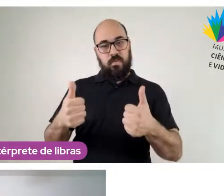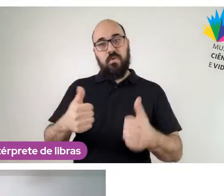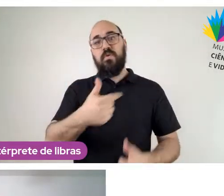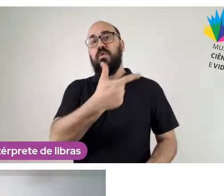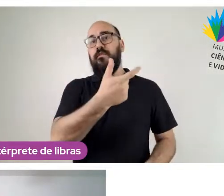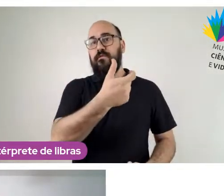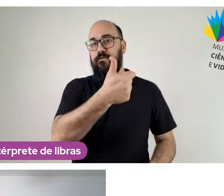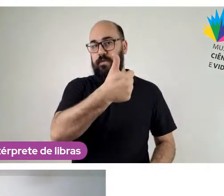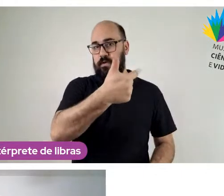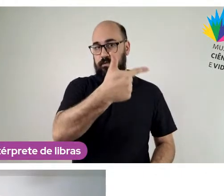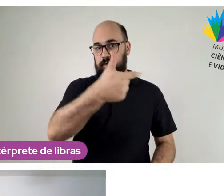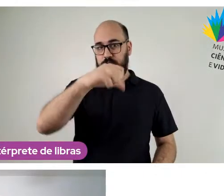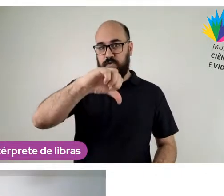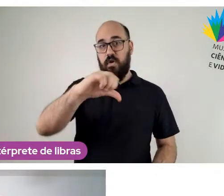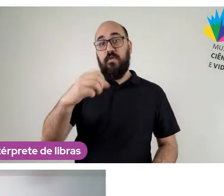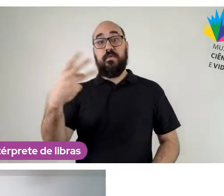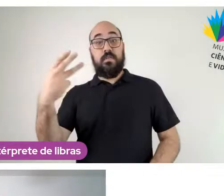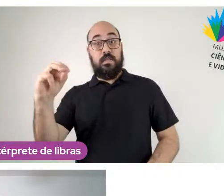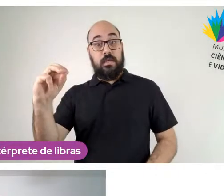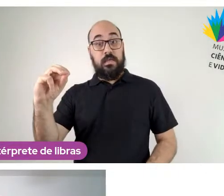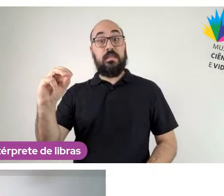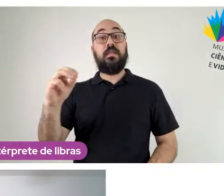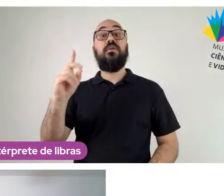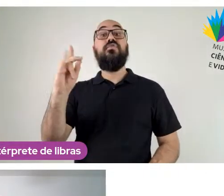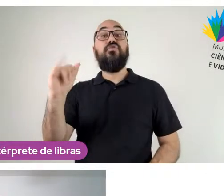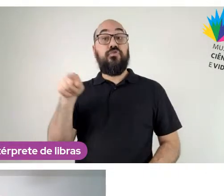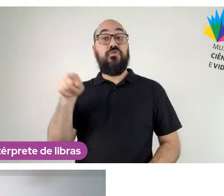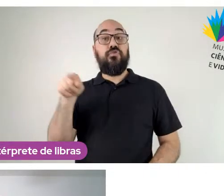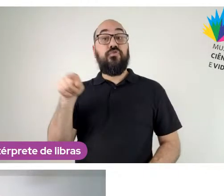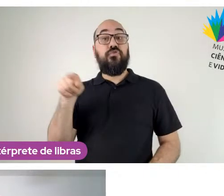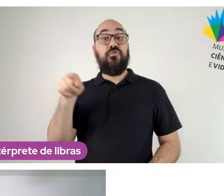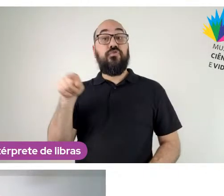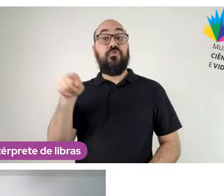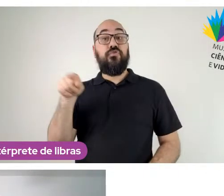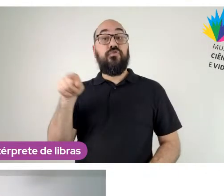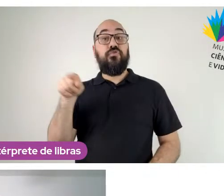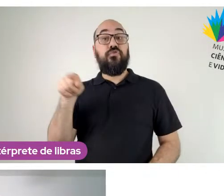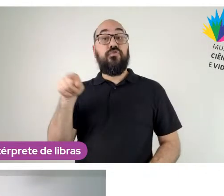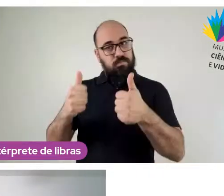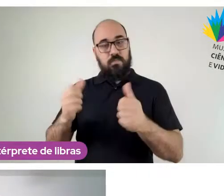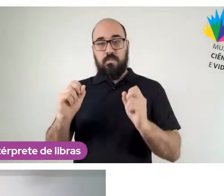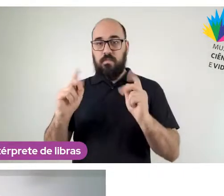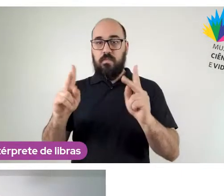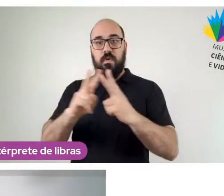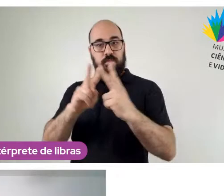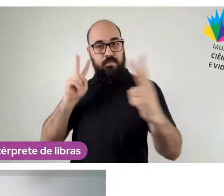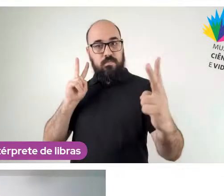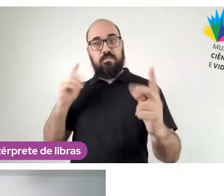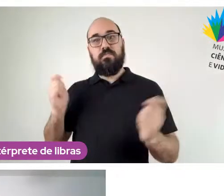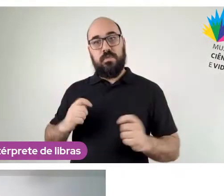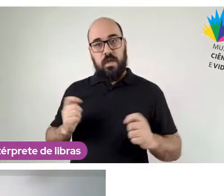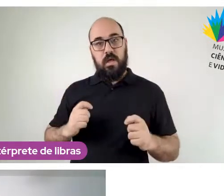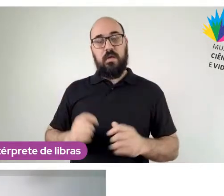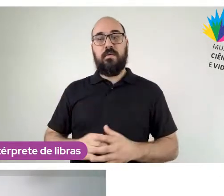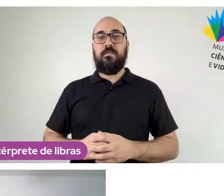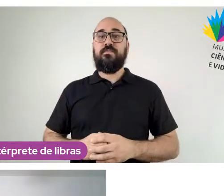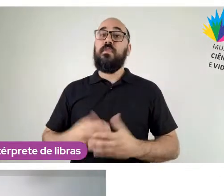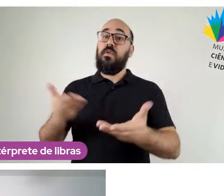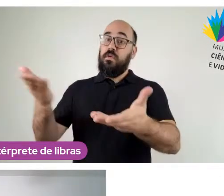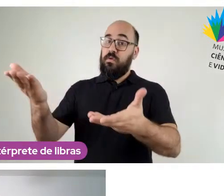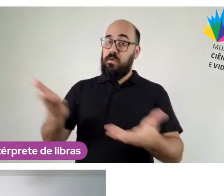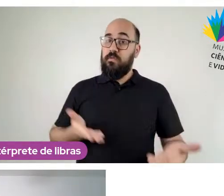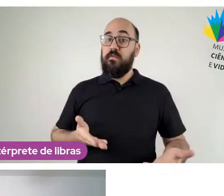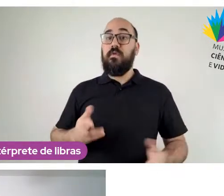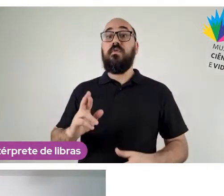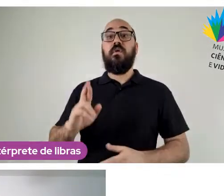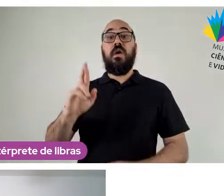30. E sem me estender muito mais, eu vou convidar o magnífico reitor da Universidade do Estado do Rio de Janeiro, professor